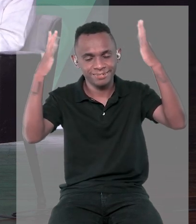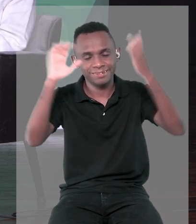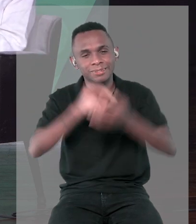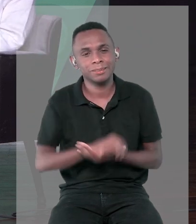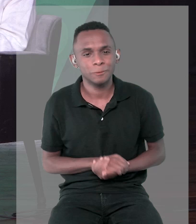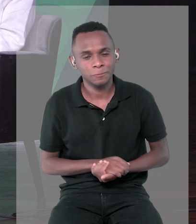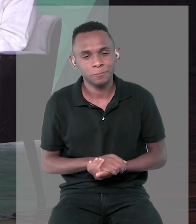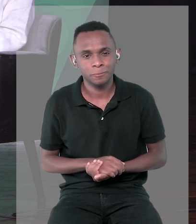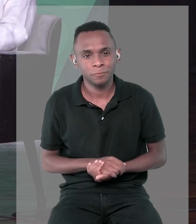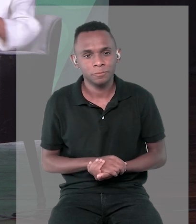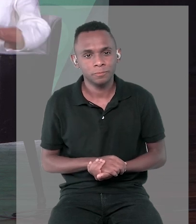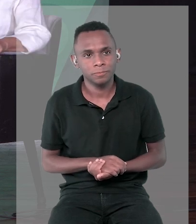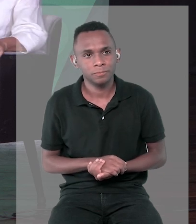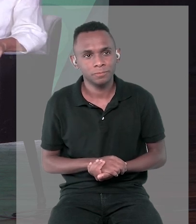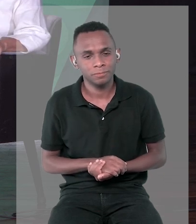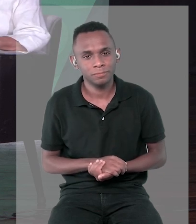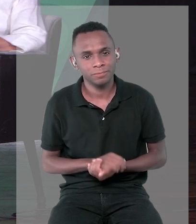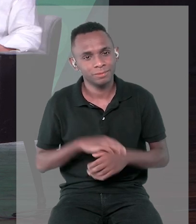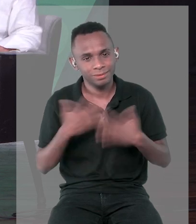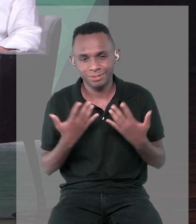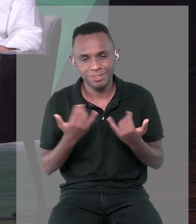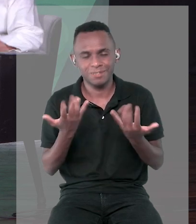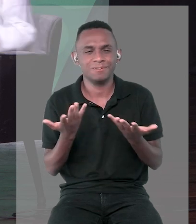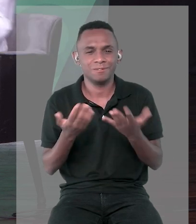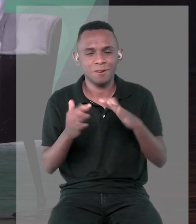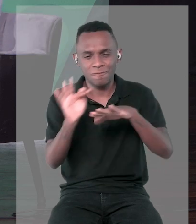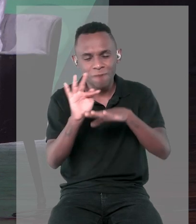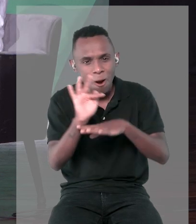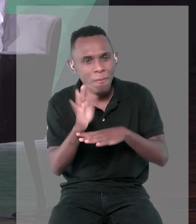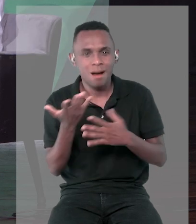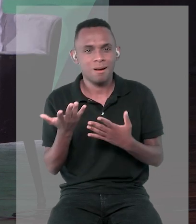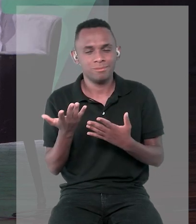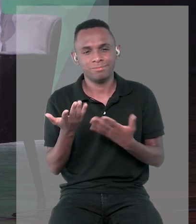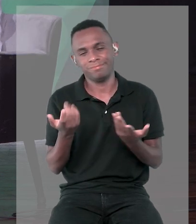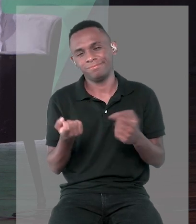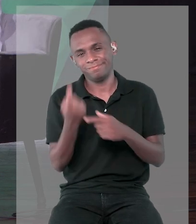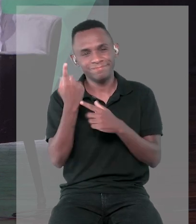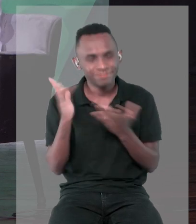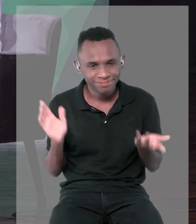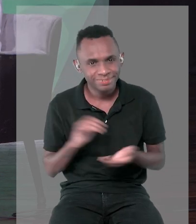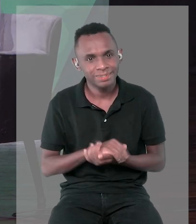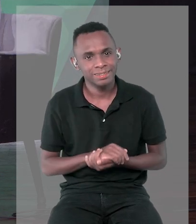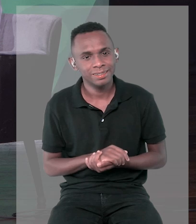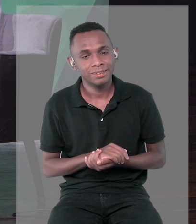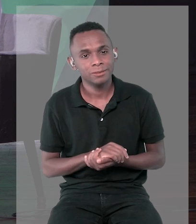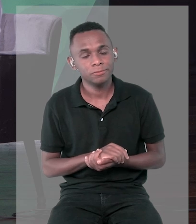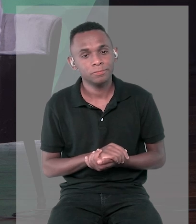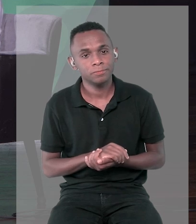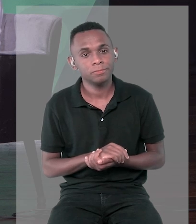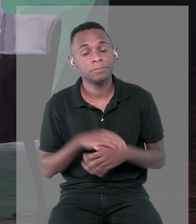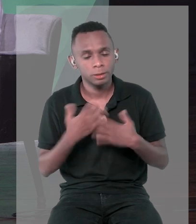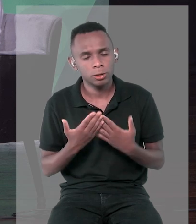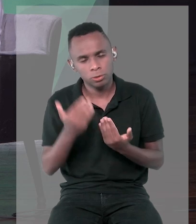O anfitrião Afonso Borges e a convidada Nádia Gottlieb estão no palco sentados em poltronas de cor cinza.